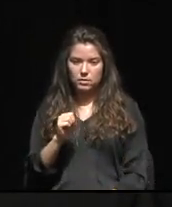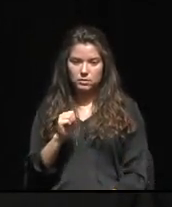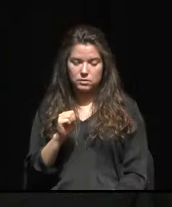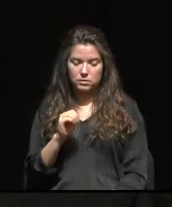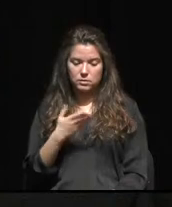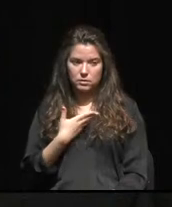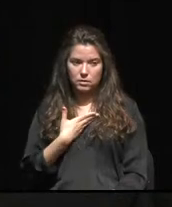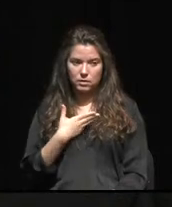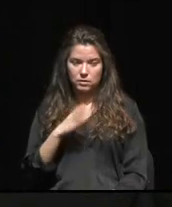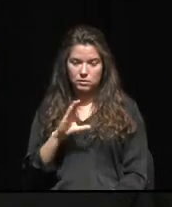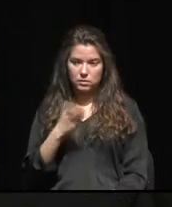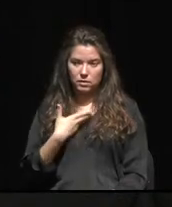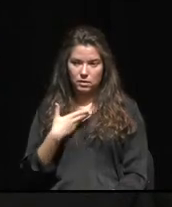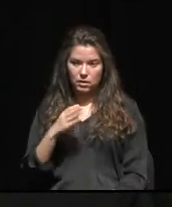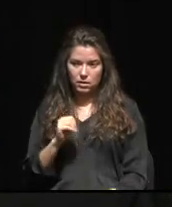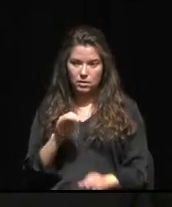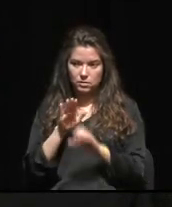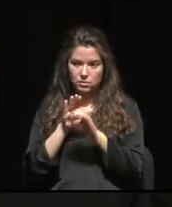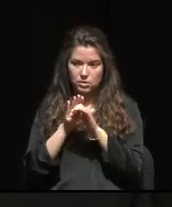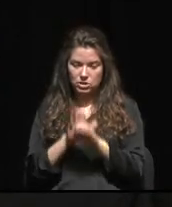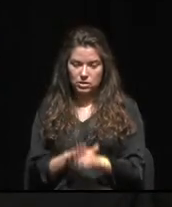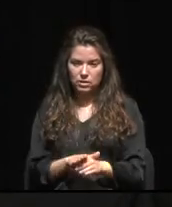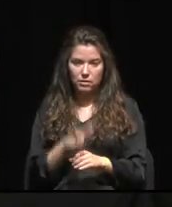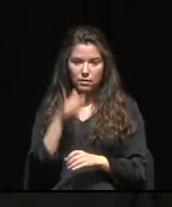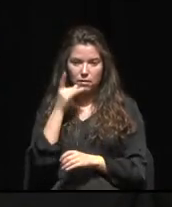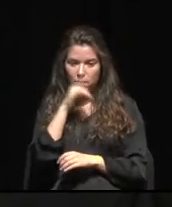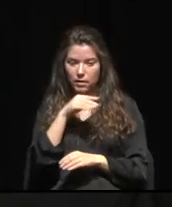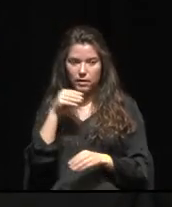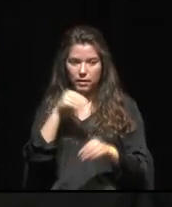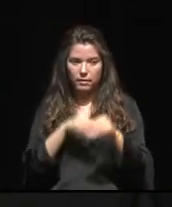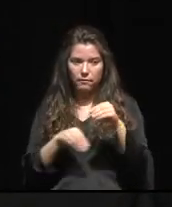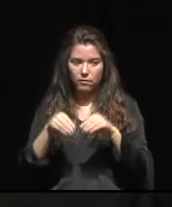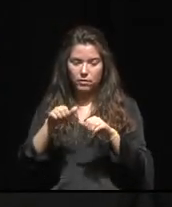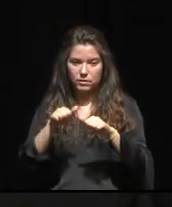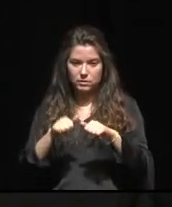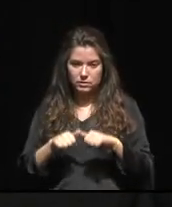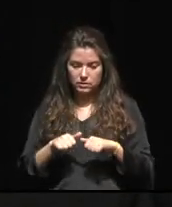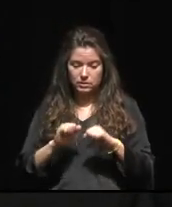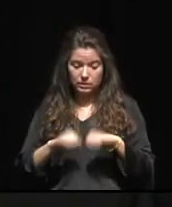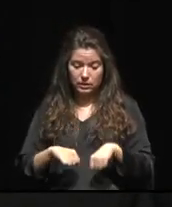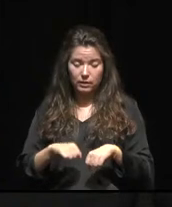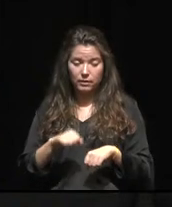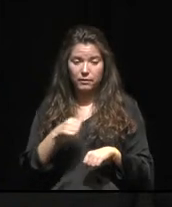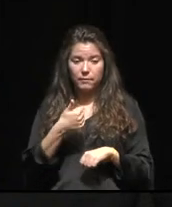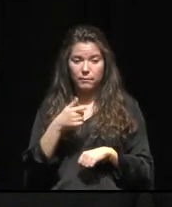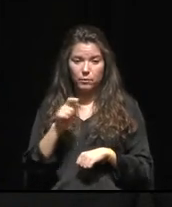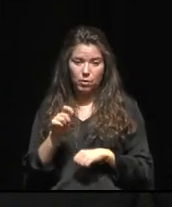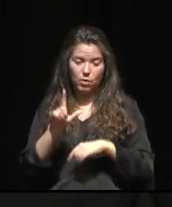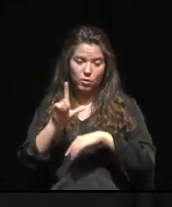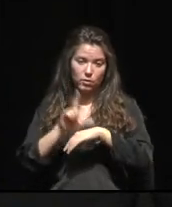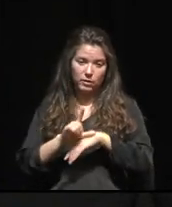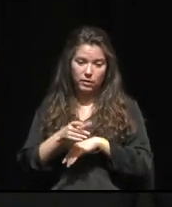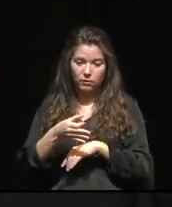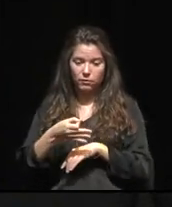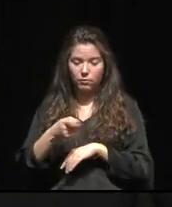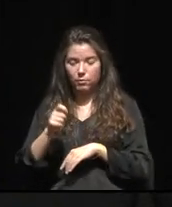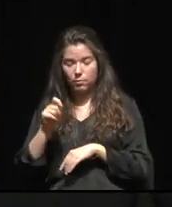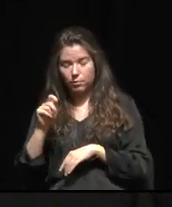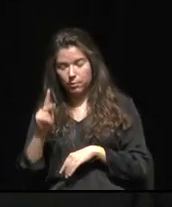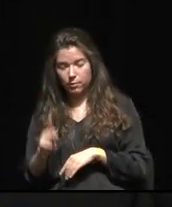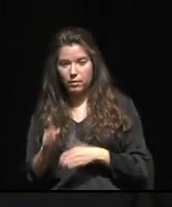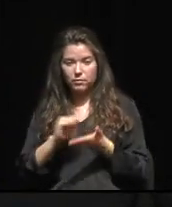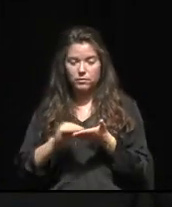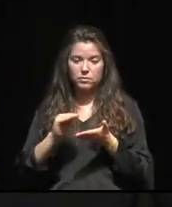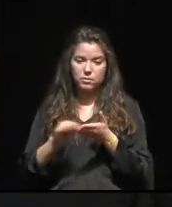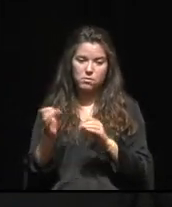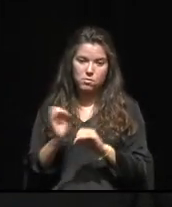PSD CDs e chega quem vota a favor bloco livre pev PCP deputados